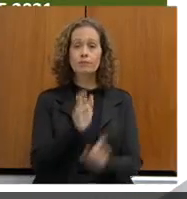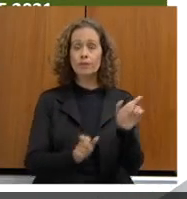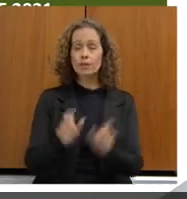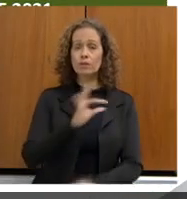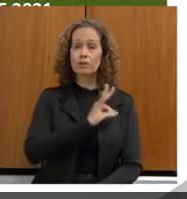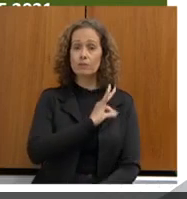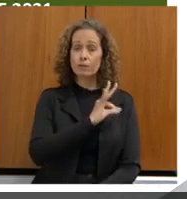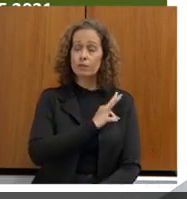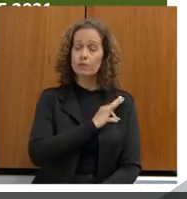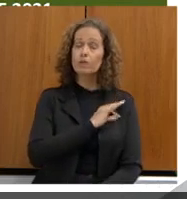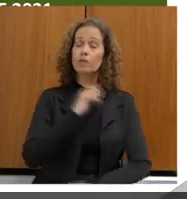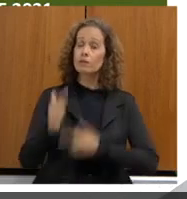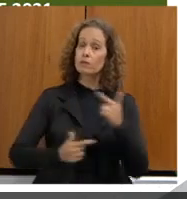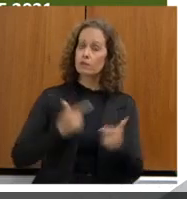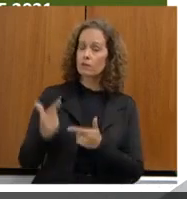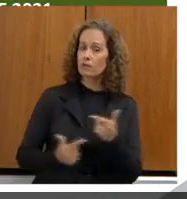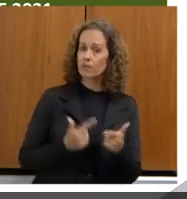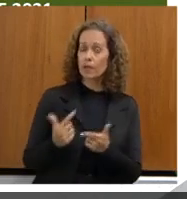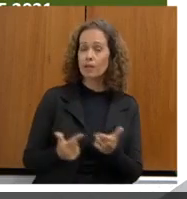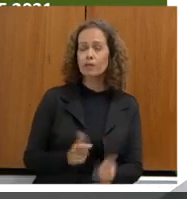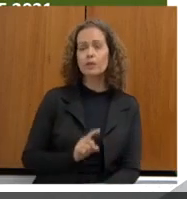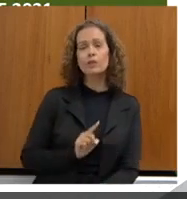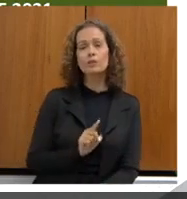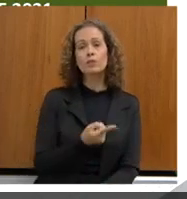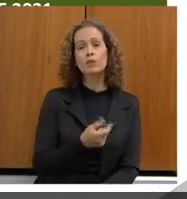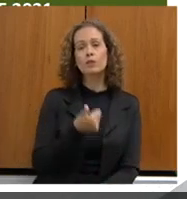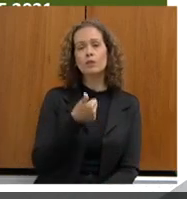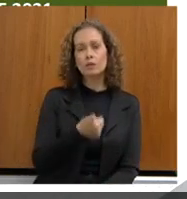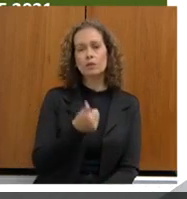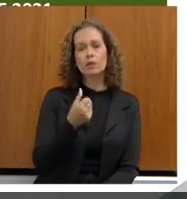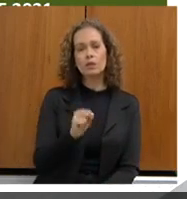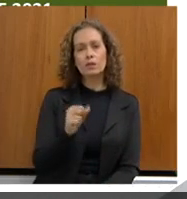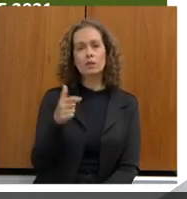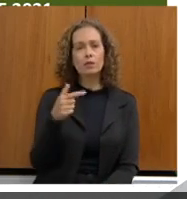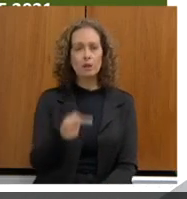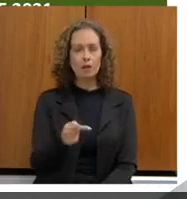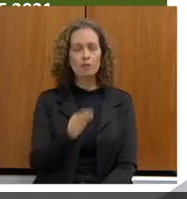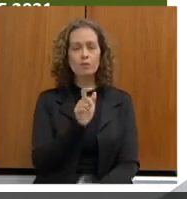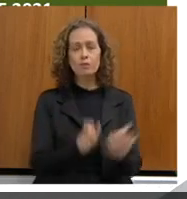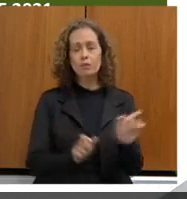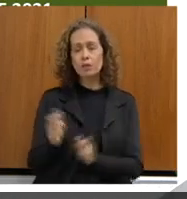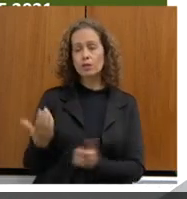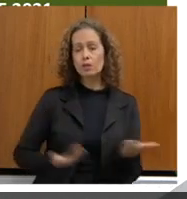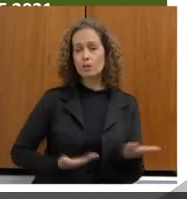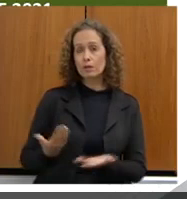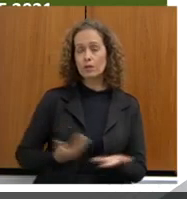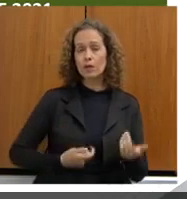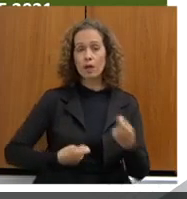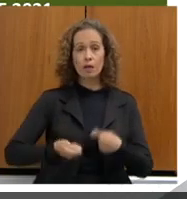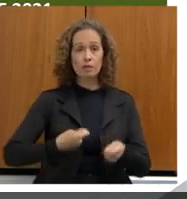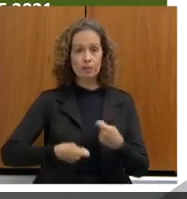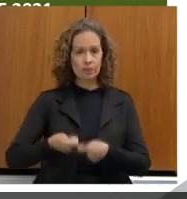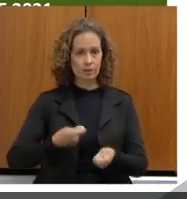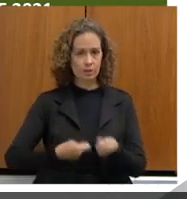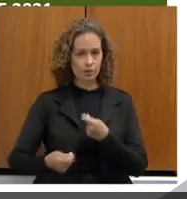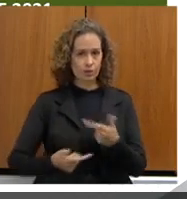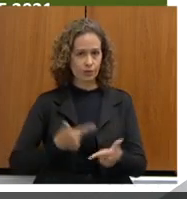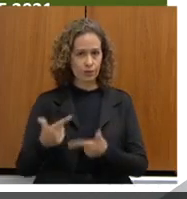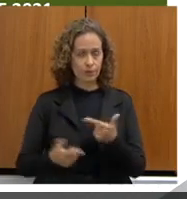civis em atividade e 1.187 servidores administrativos